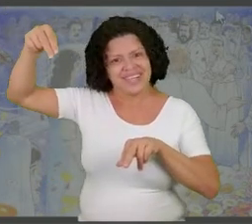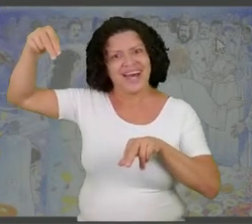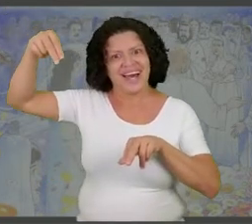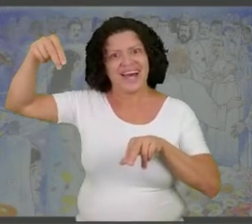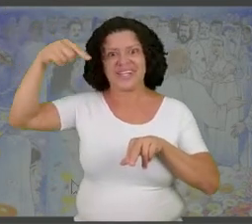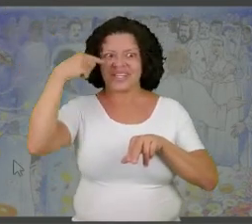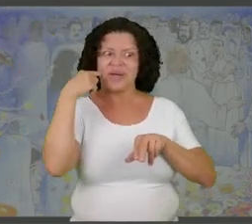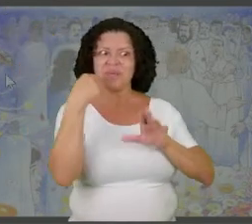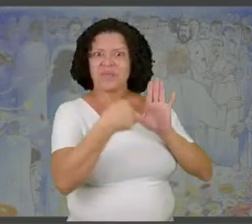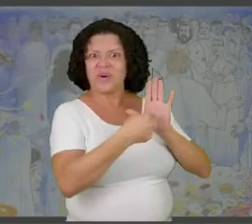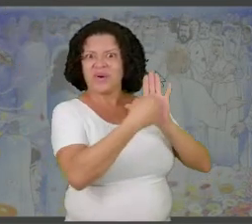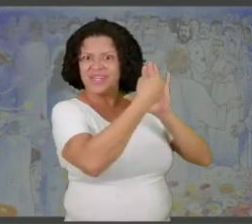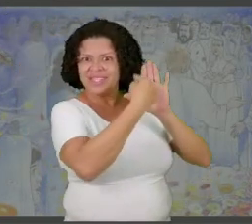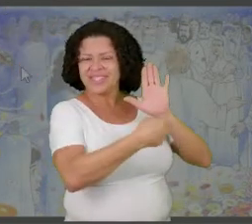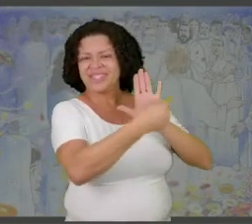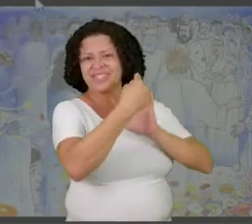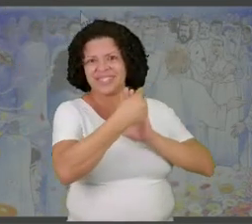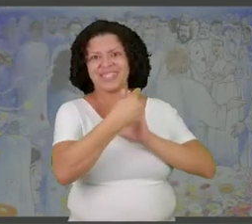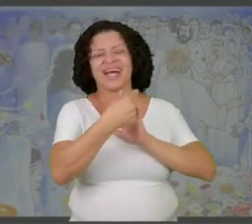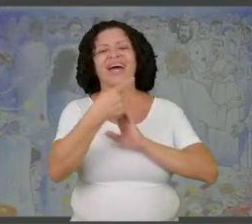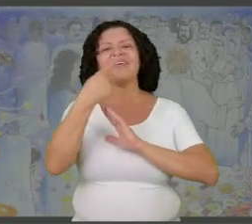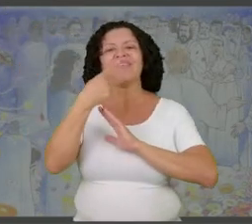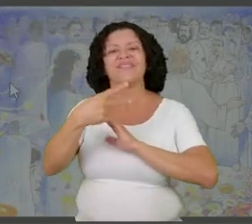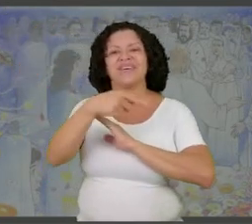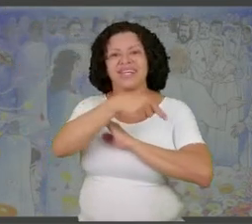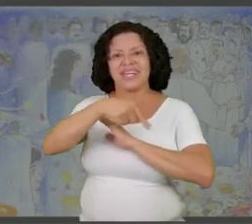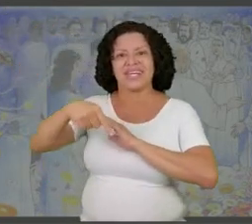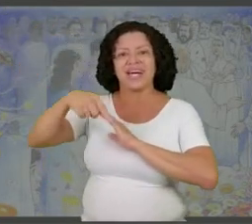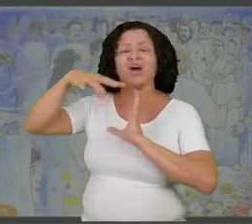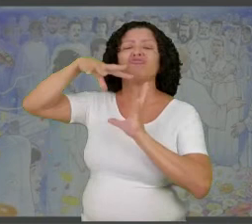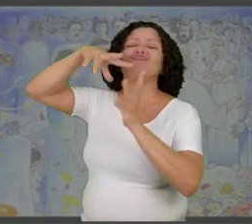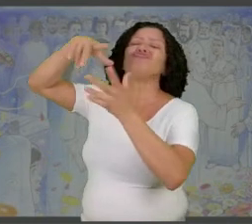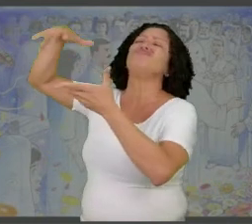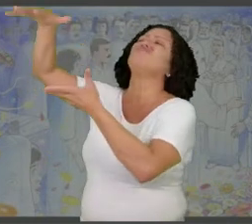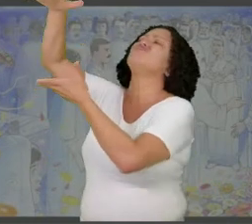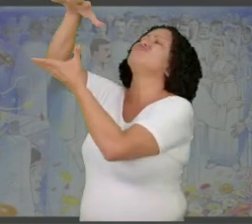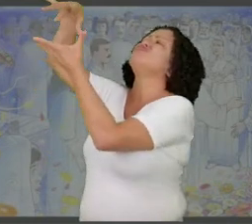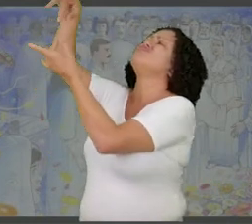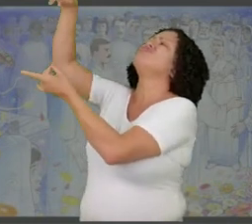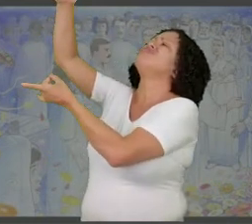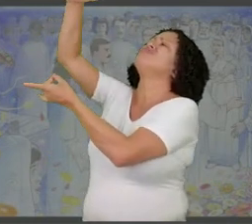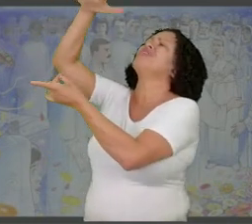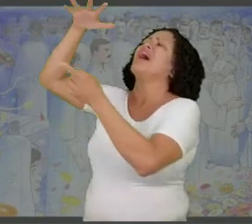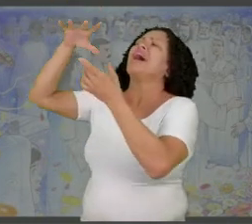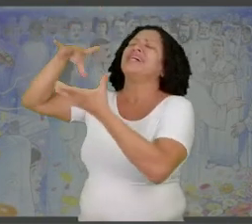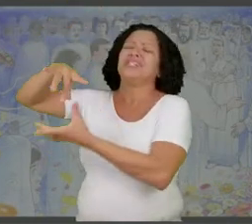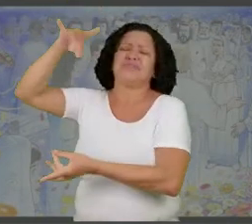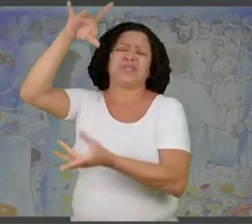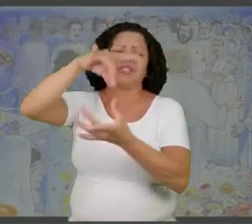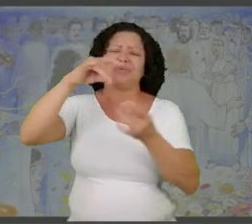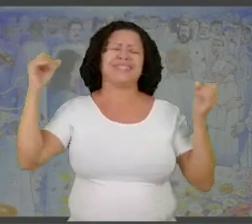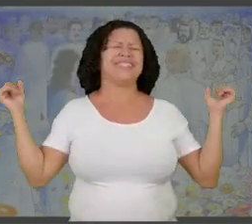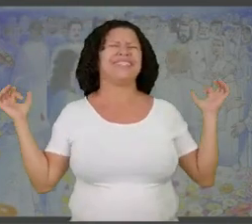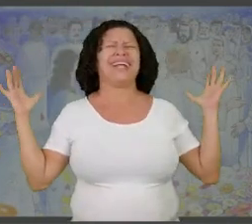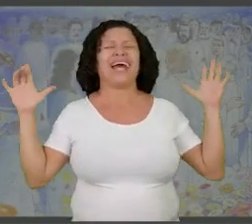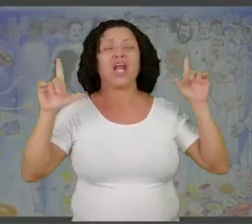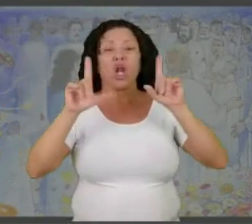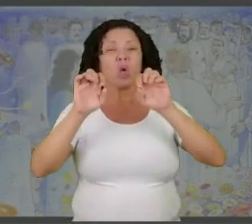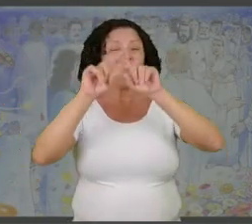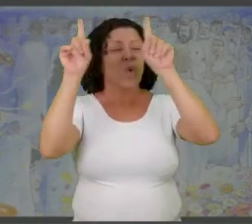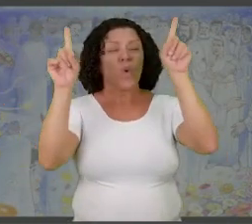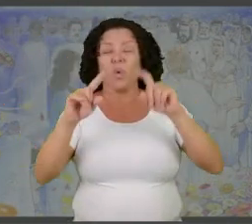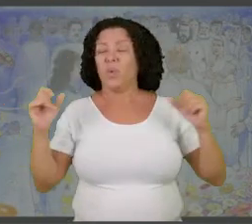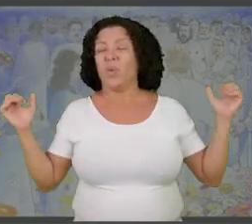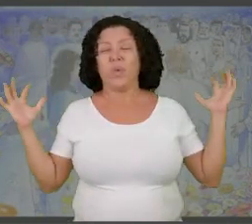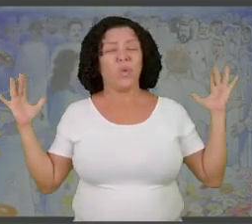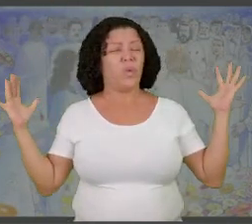estaremos desencarnando, aqui como a nossa ilustração abaixo, num mundo espiritual rodeado de